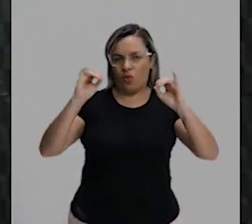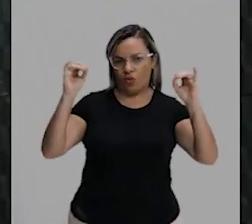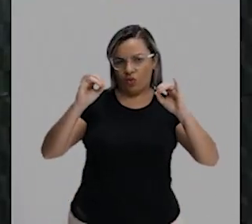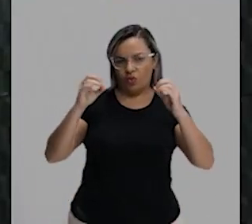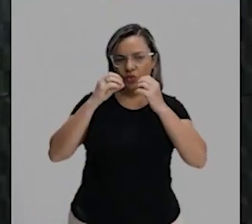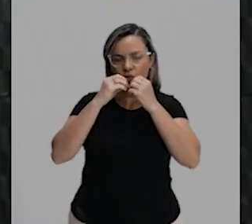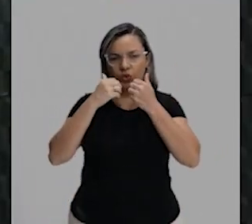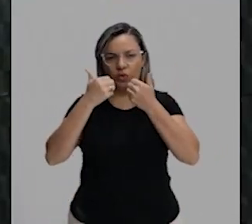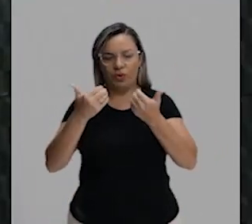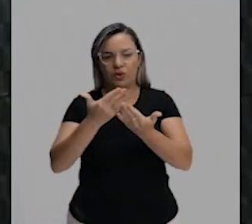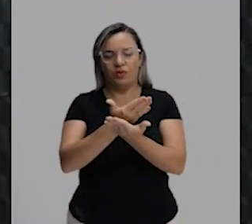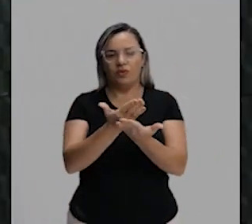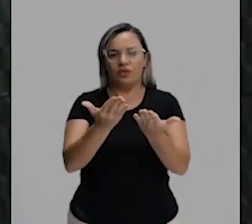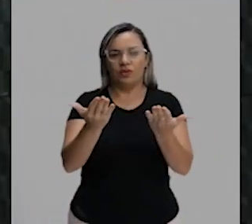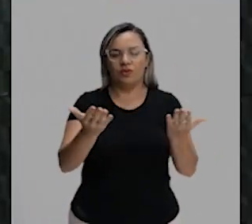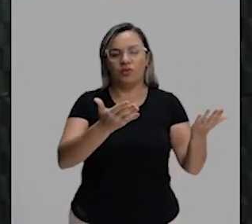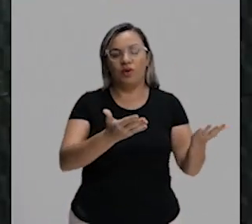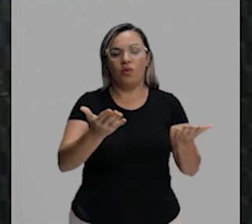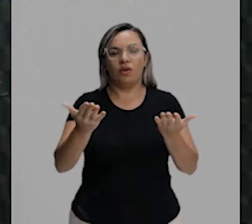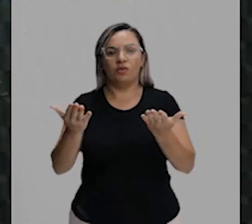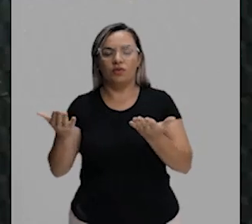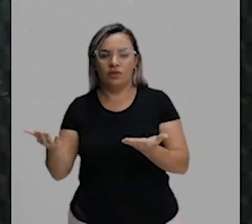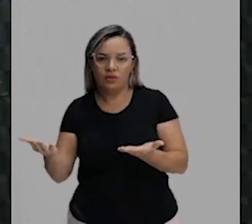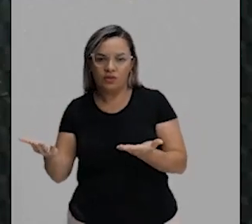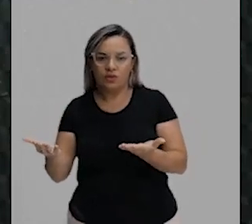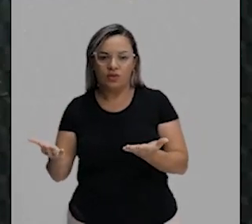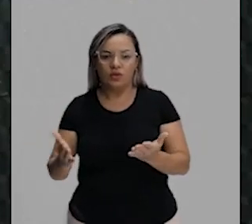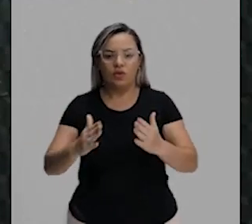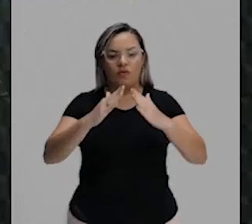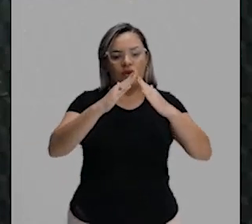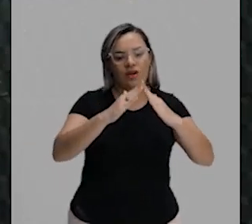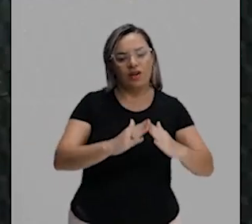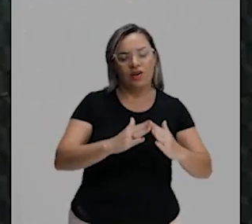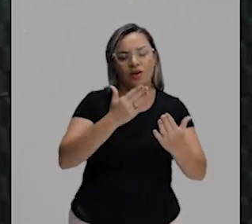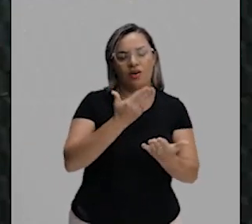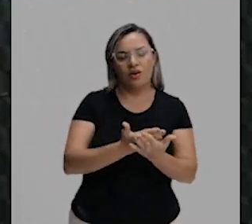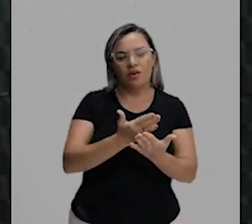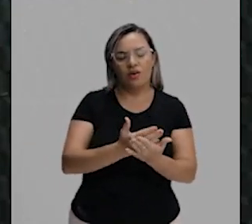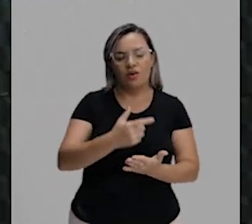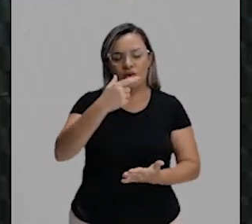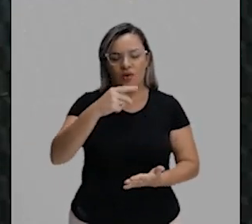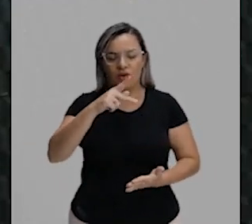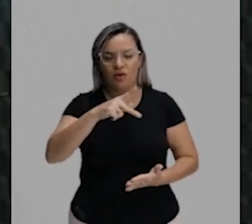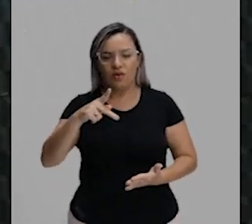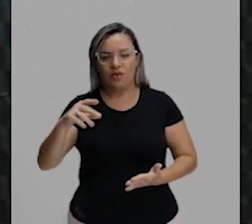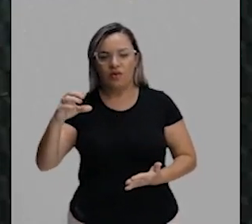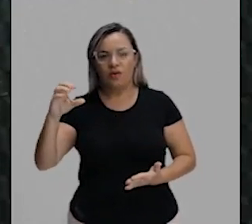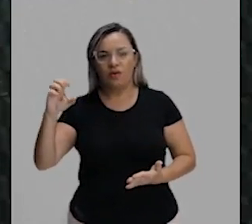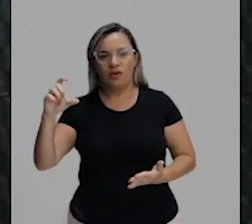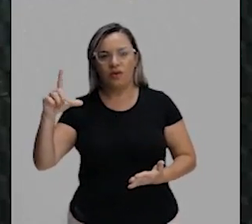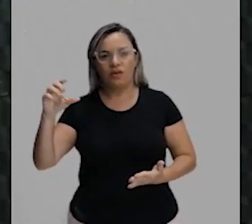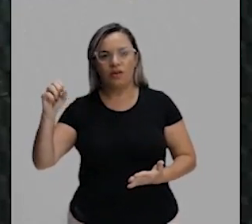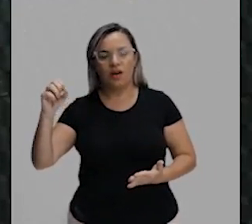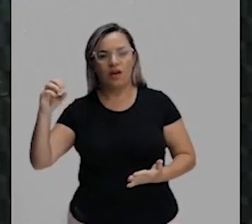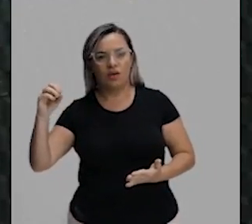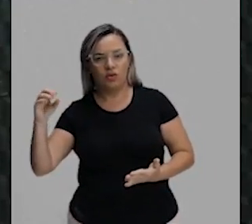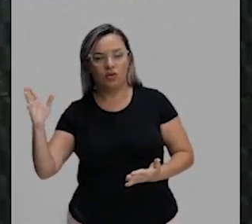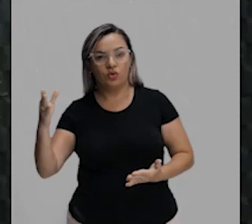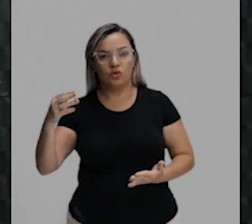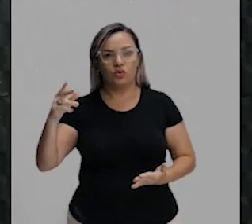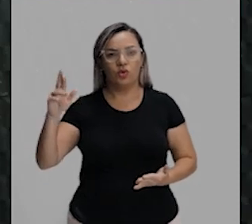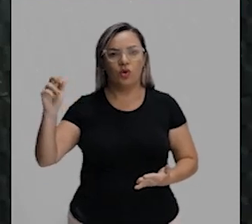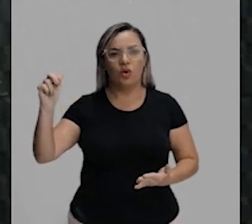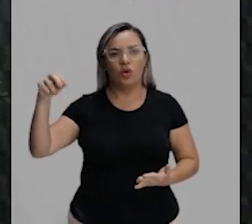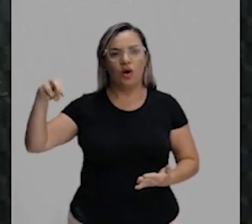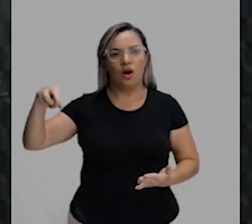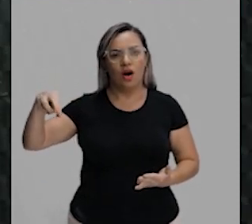pessoal, tudo bem com vocês? Sejam bem-vindos a mais uma aula do Fica em Casa Aprendendo. Eu sou o professor Celso Ramos, sou professor de Biologia. Nós estamos